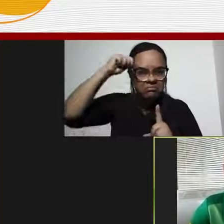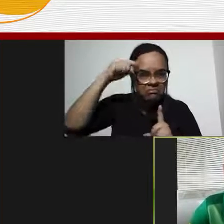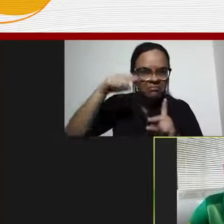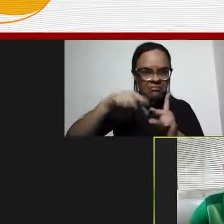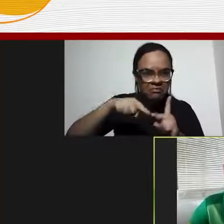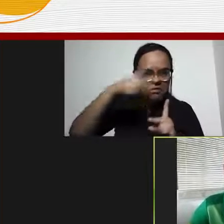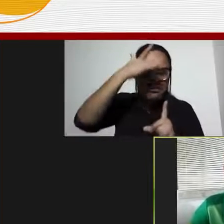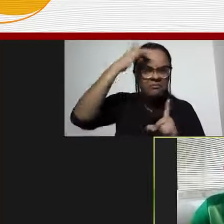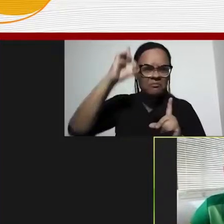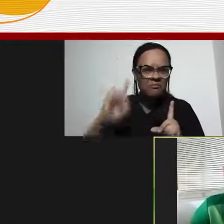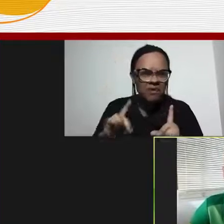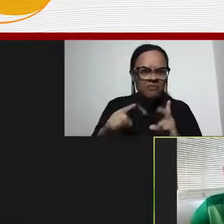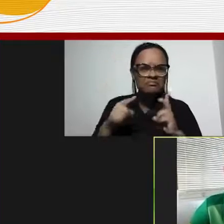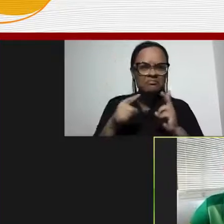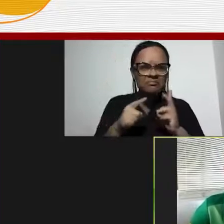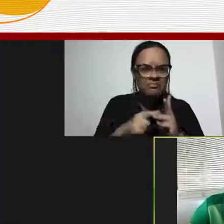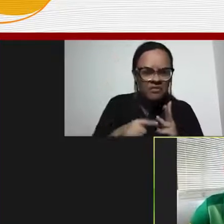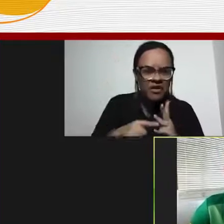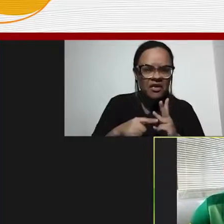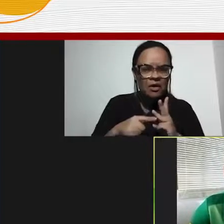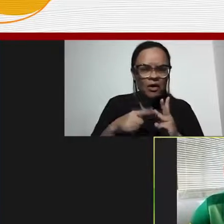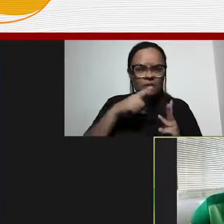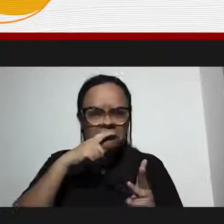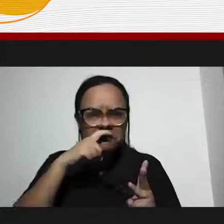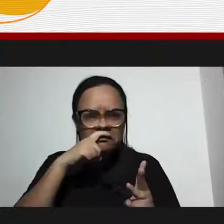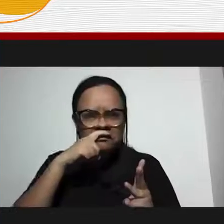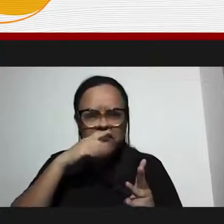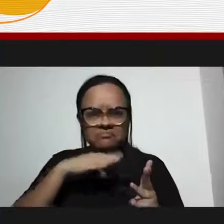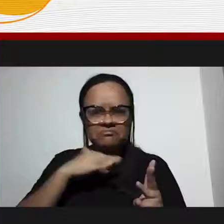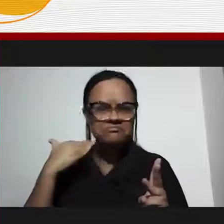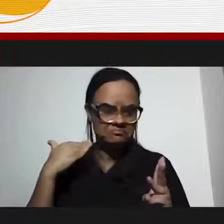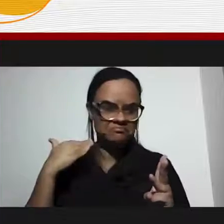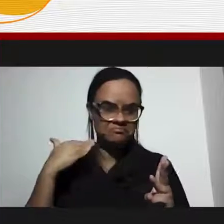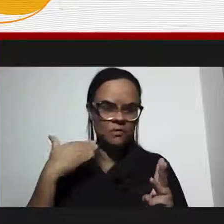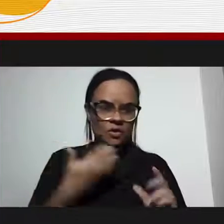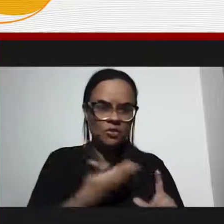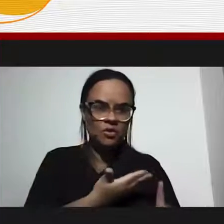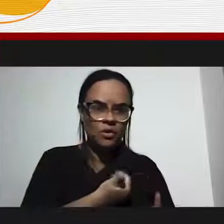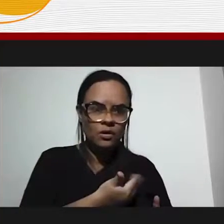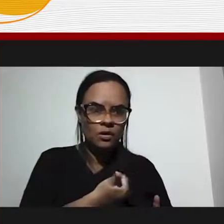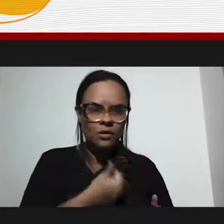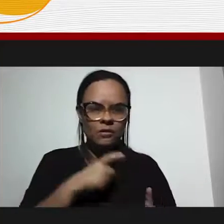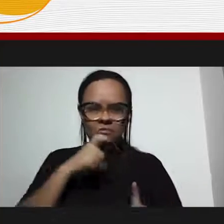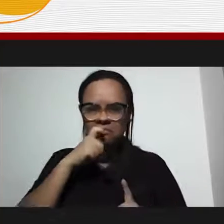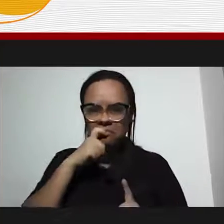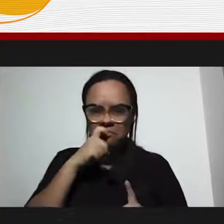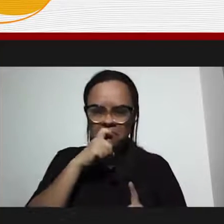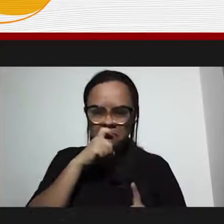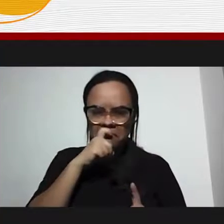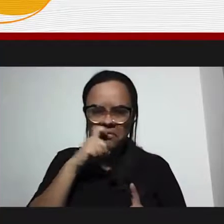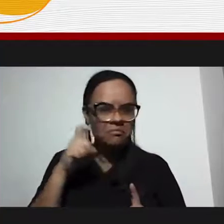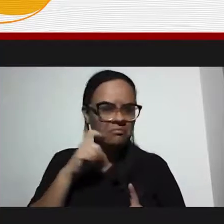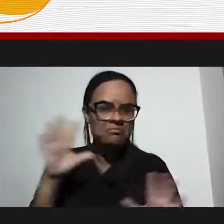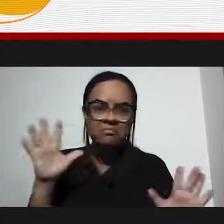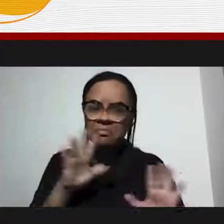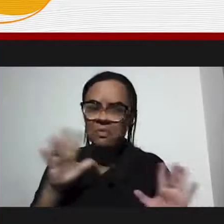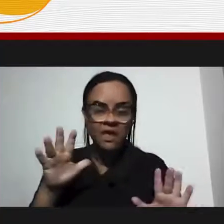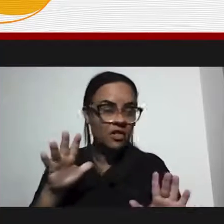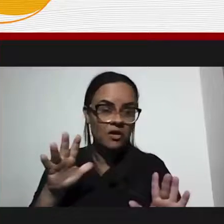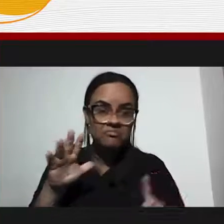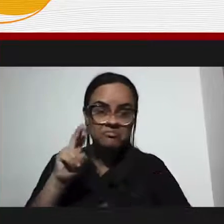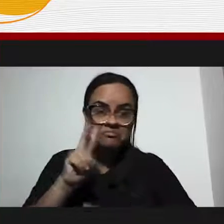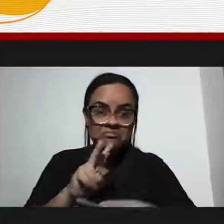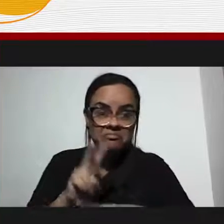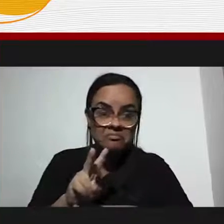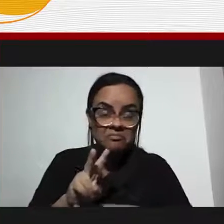deficiente. Vindo, mãe faleceu aos 2 anos de idade. O pai não tinha condições de criar. Fui criado por